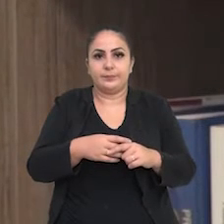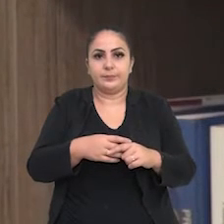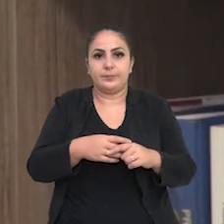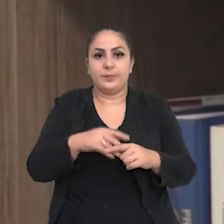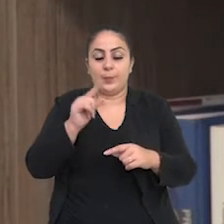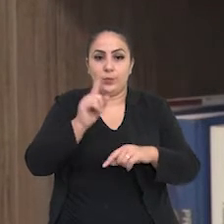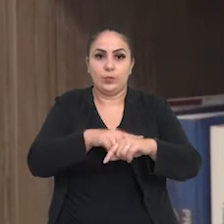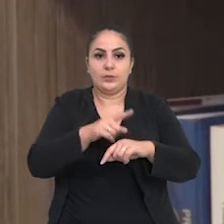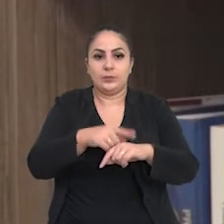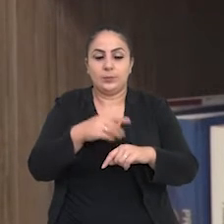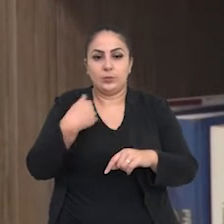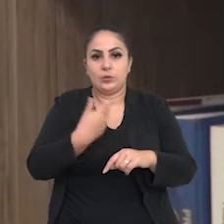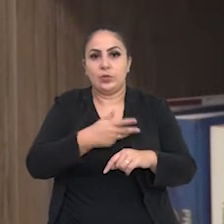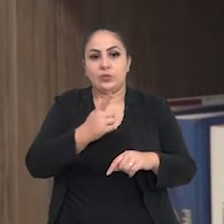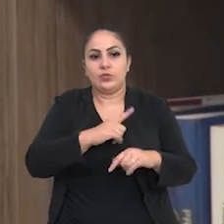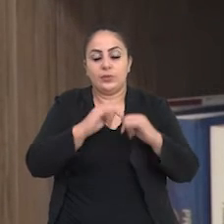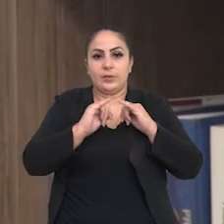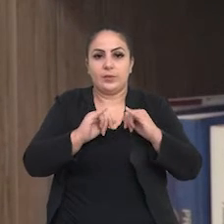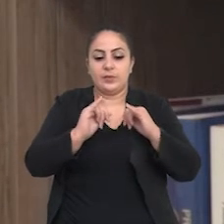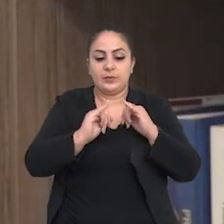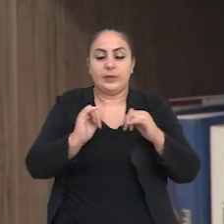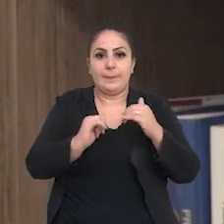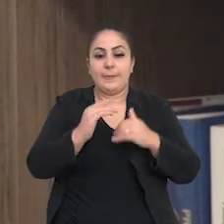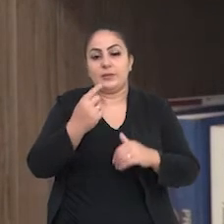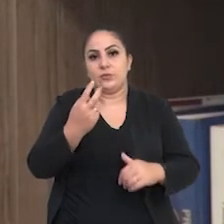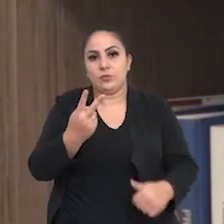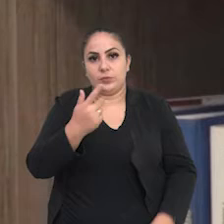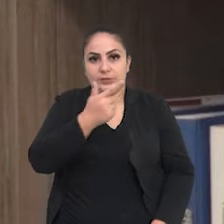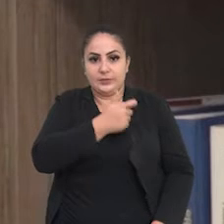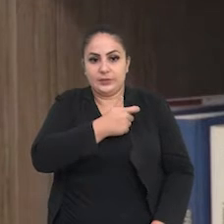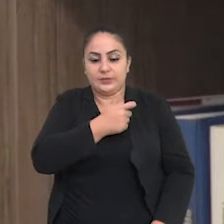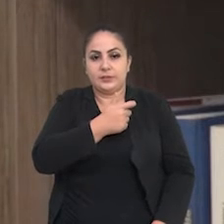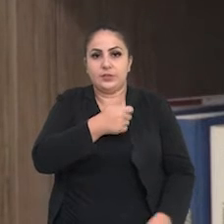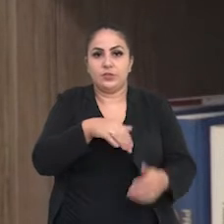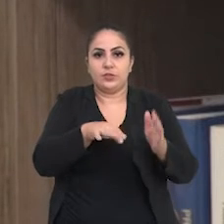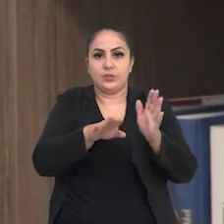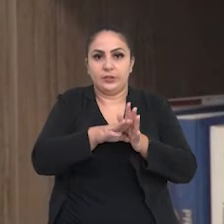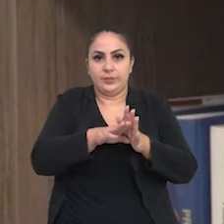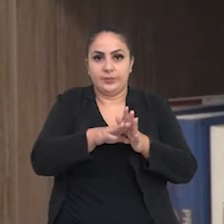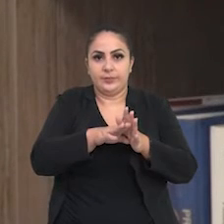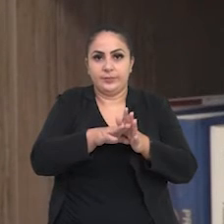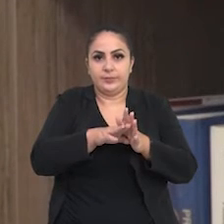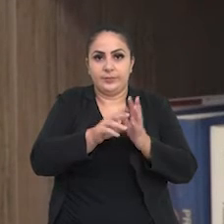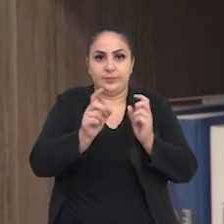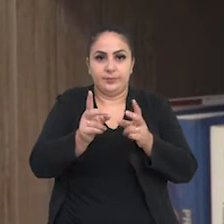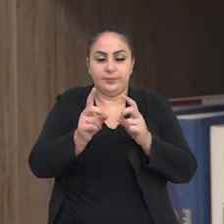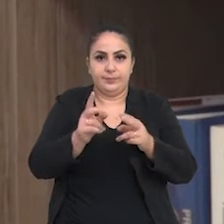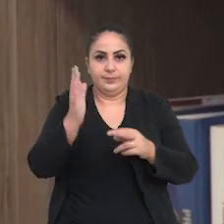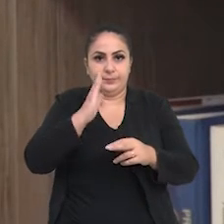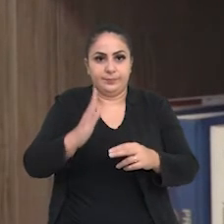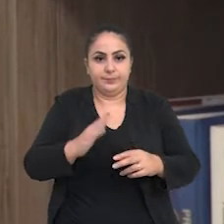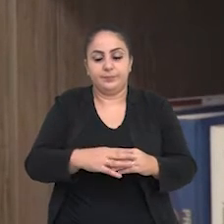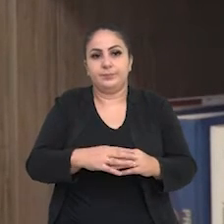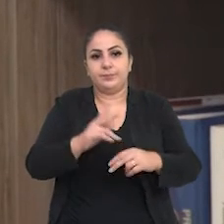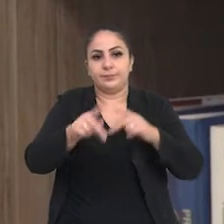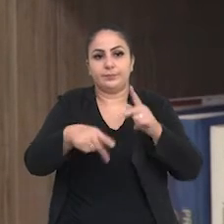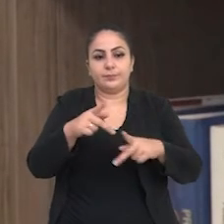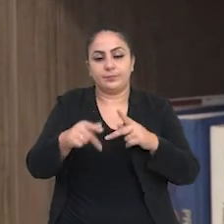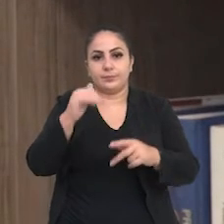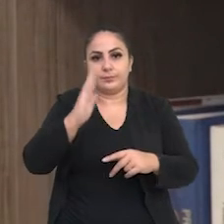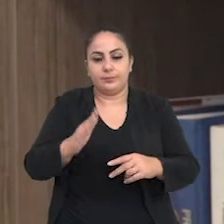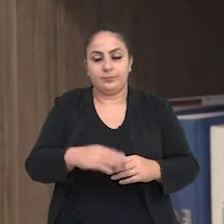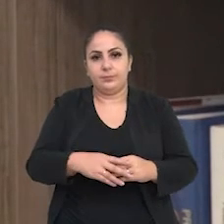Recentemente tivemos a notícia de que mais duas vacinas devem chegar ao mercado nacional ou ao